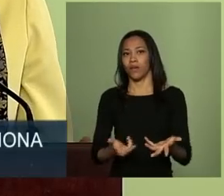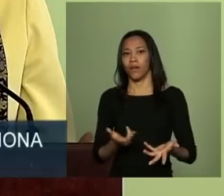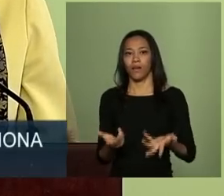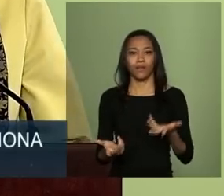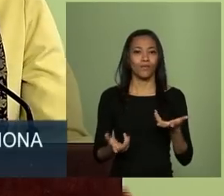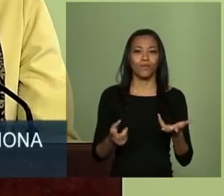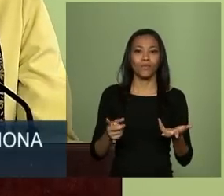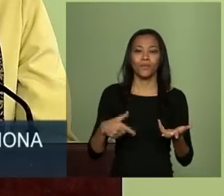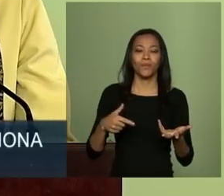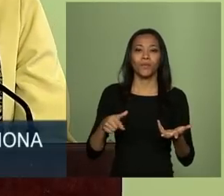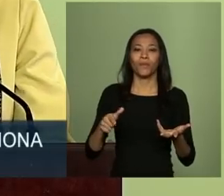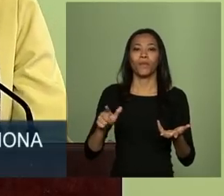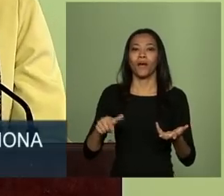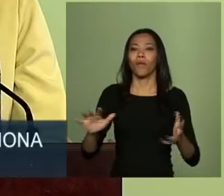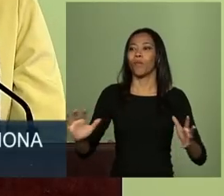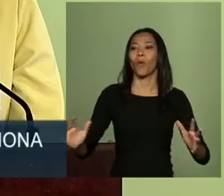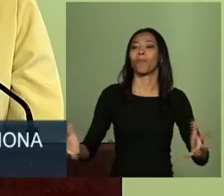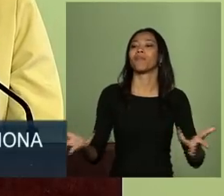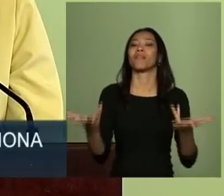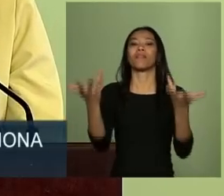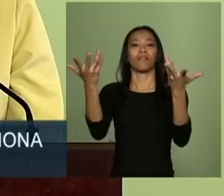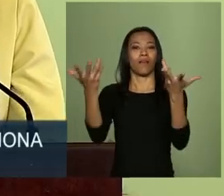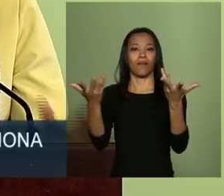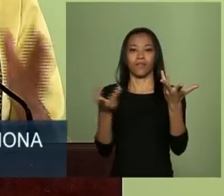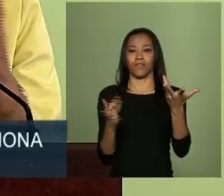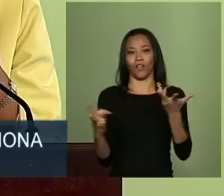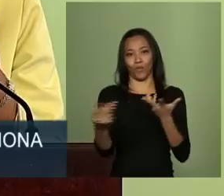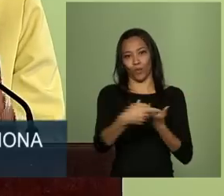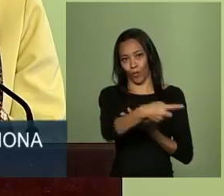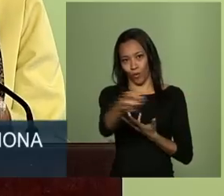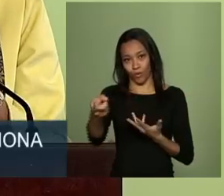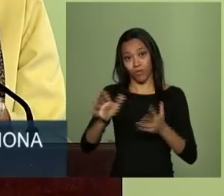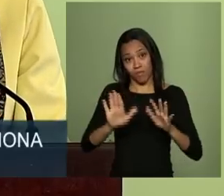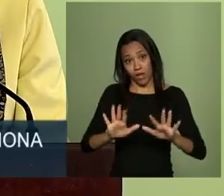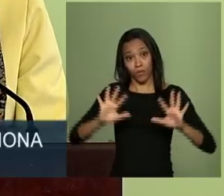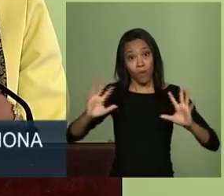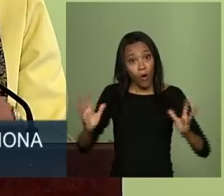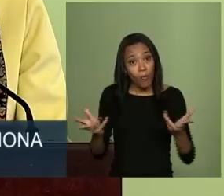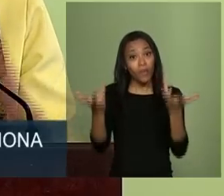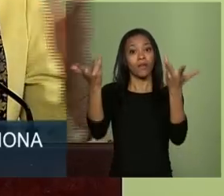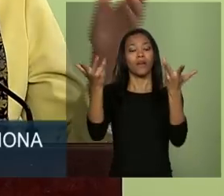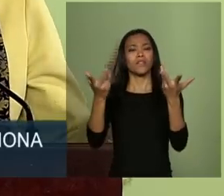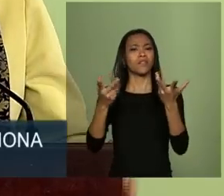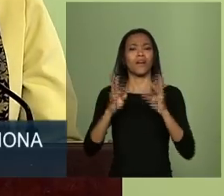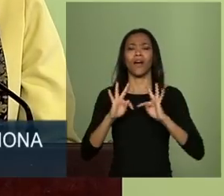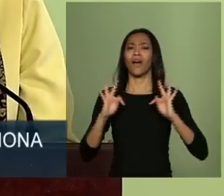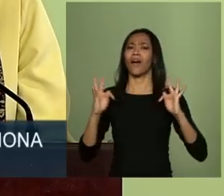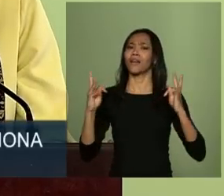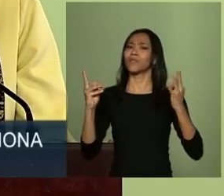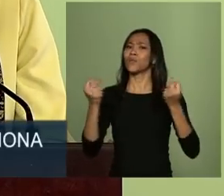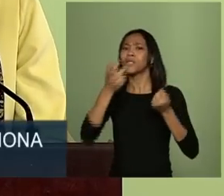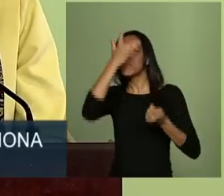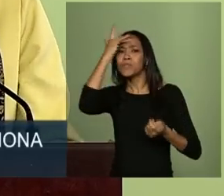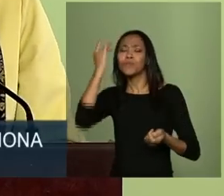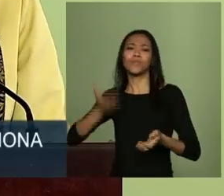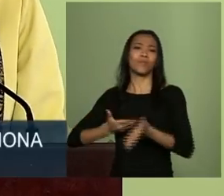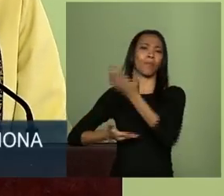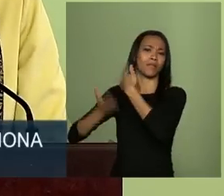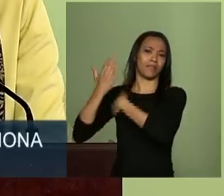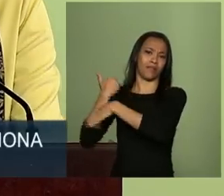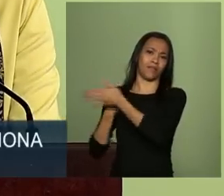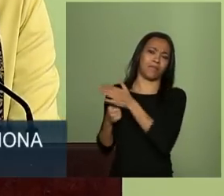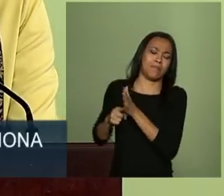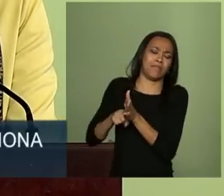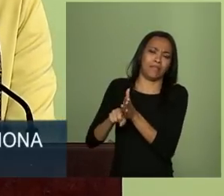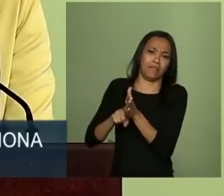uma homenagem a todos nós, mas eu diria uma homenagem a todos nós e a todos os nossos antepassados, que